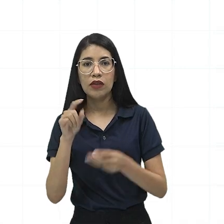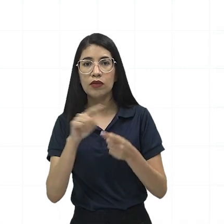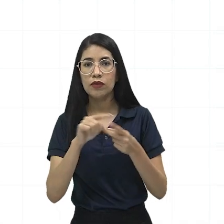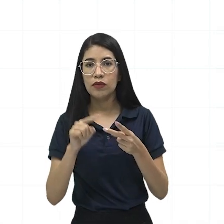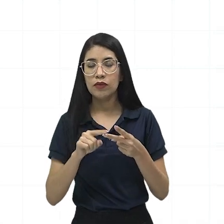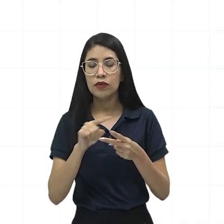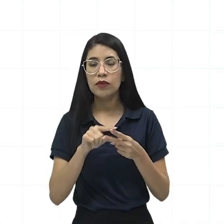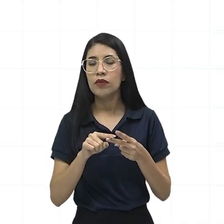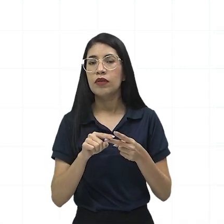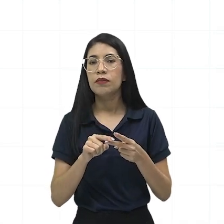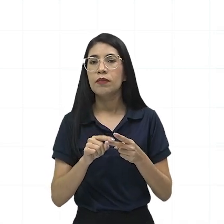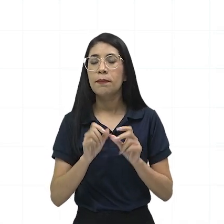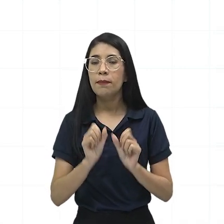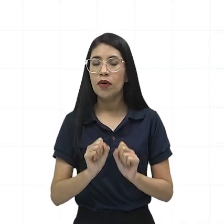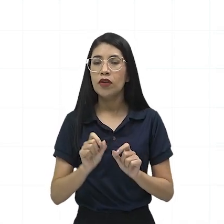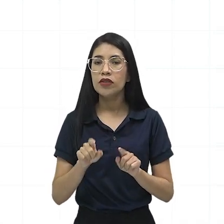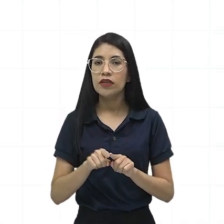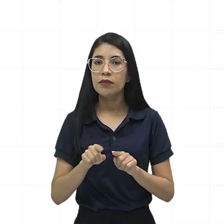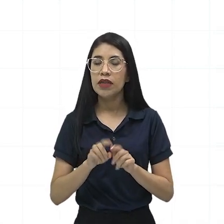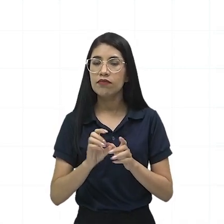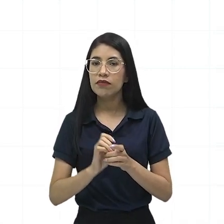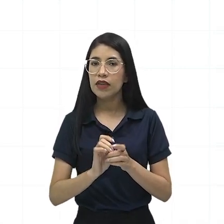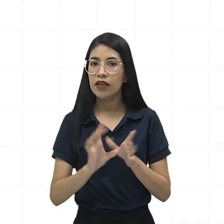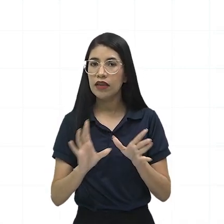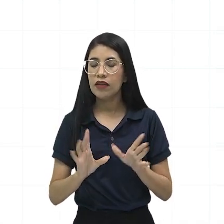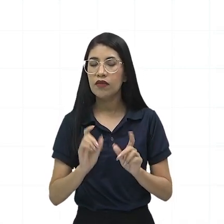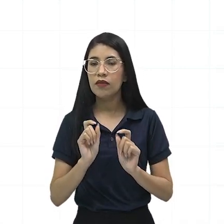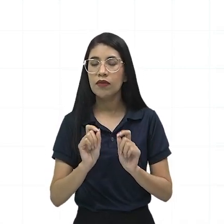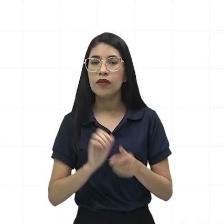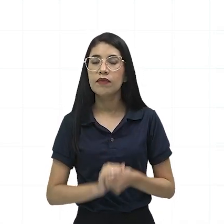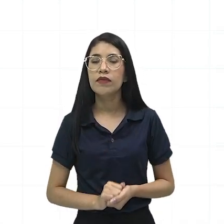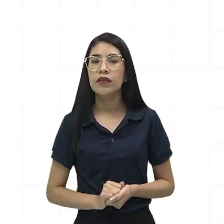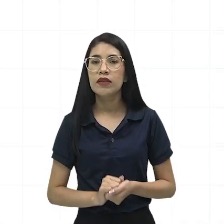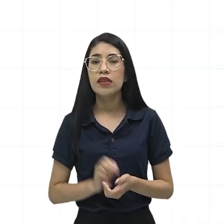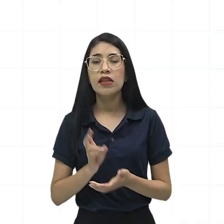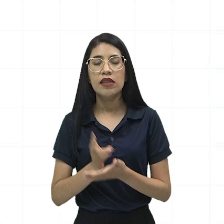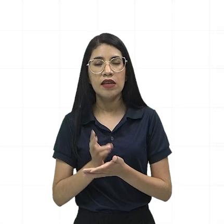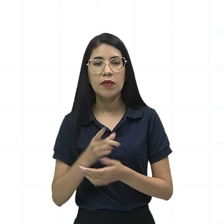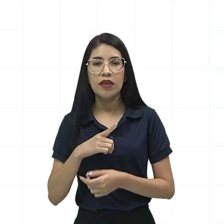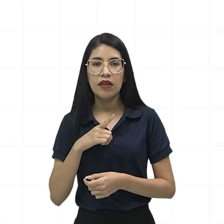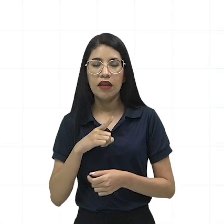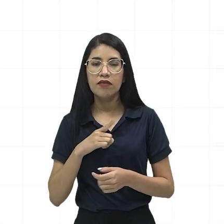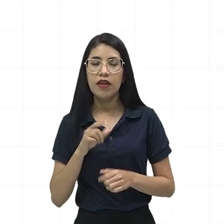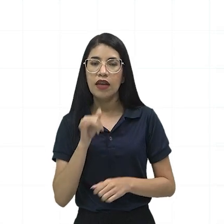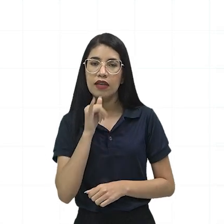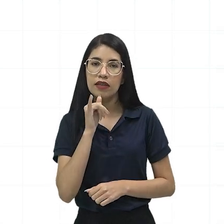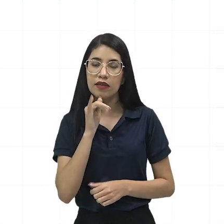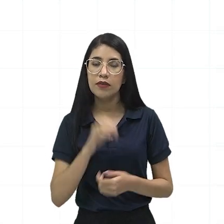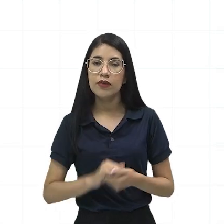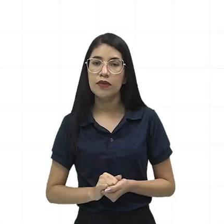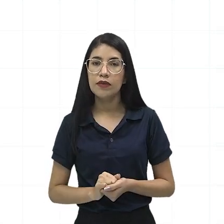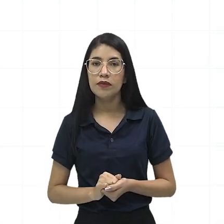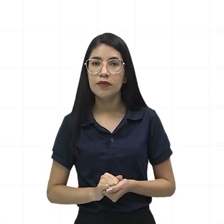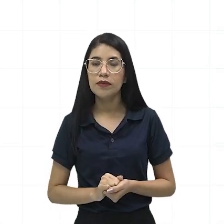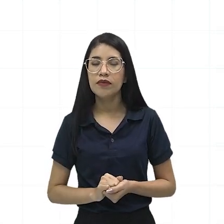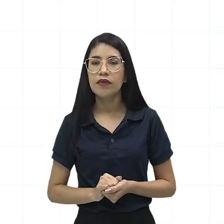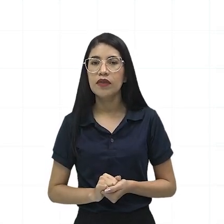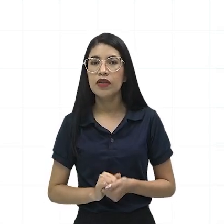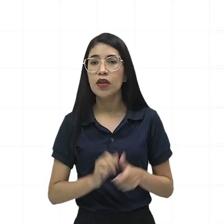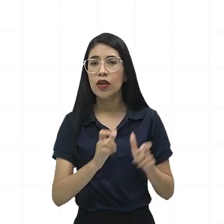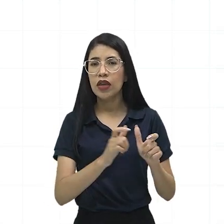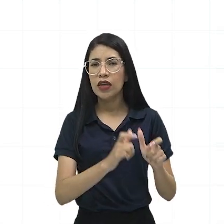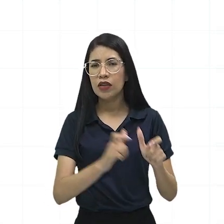e o feminino, eles podem ser distribuídos, aliás, eles são distribuídos aí em